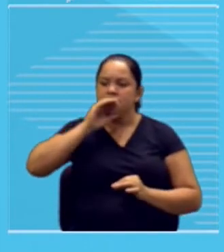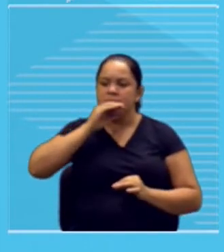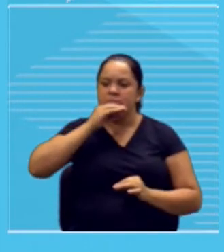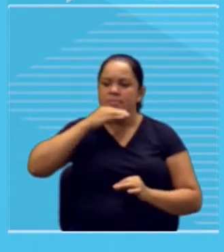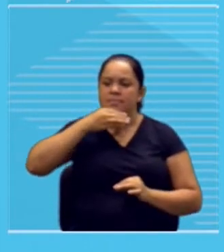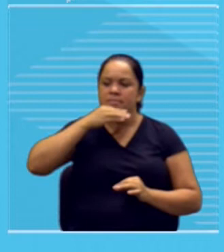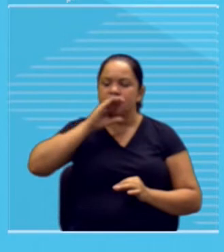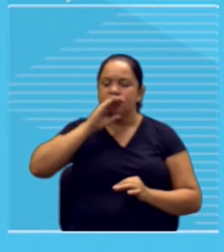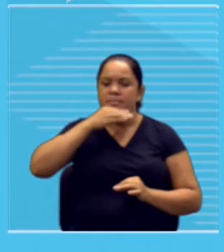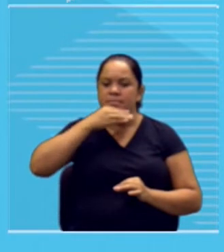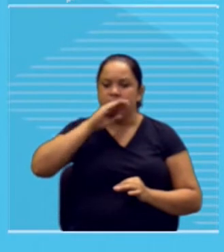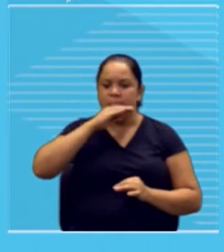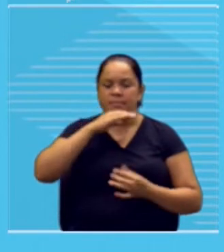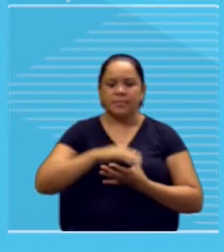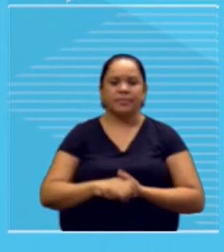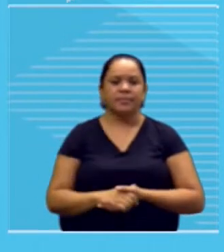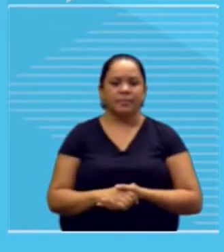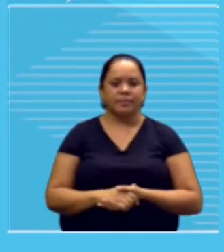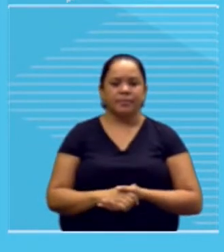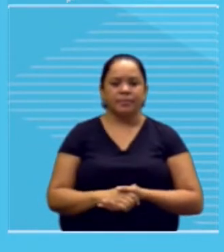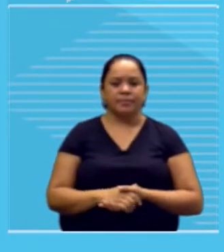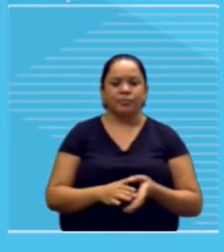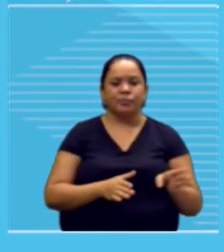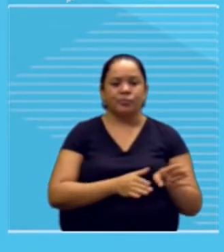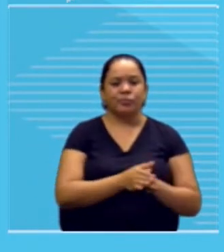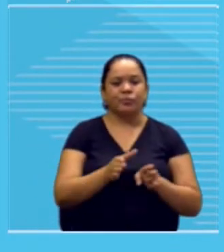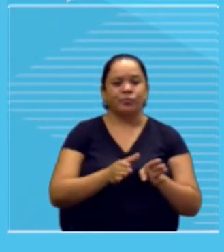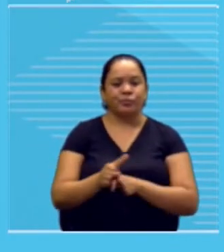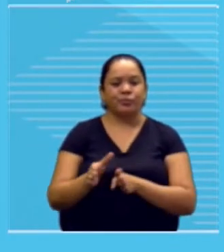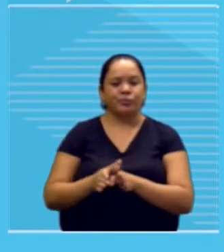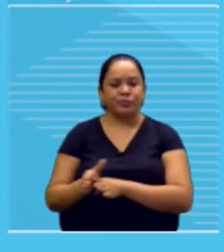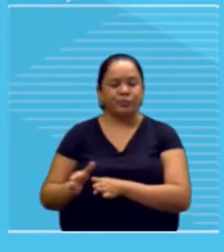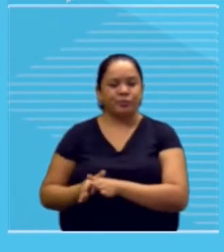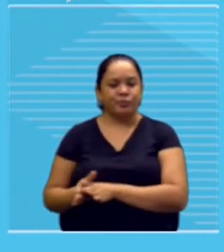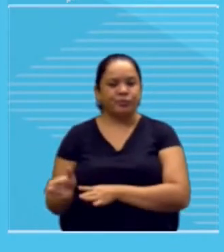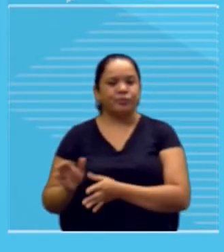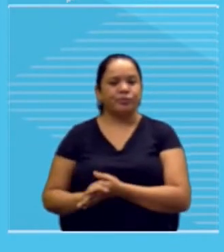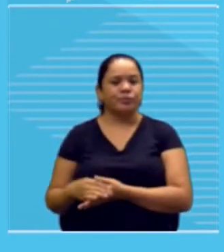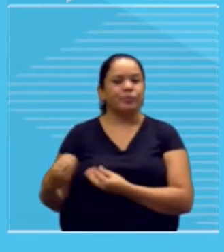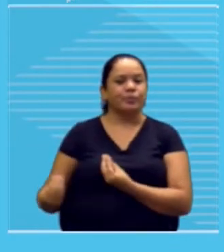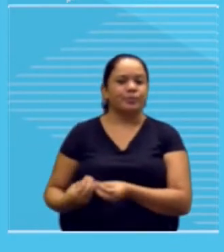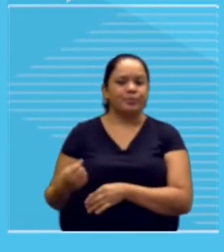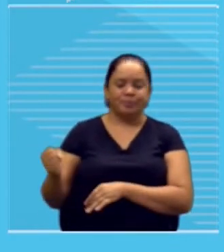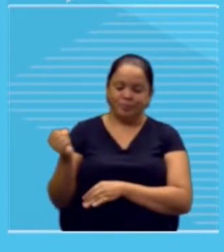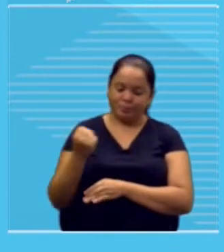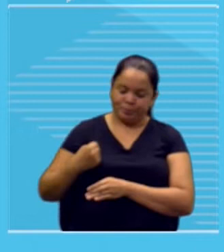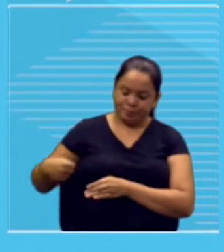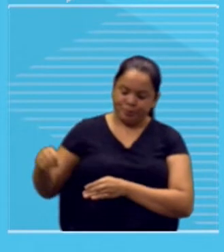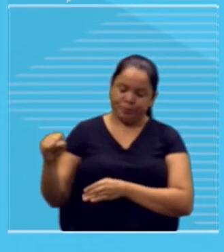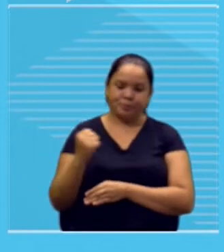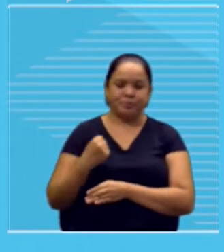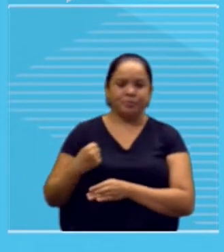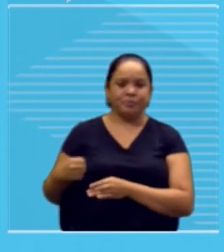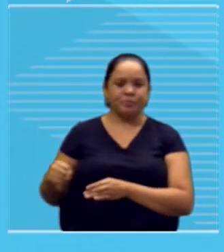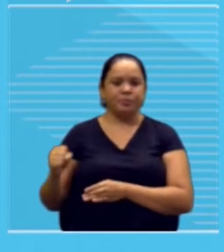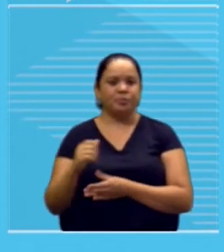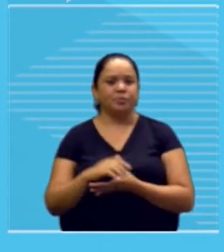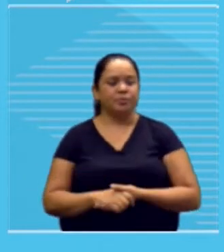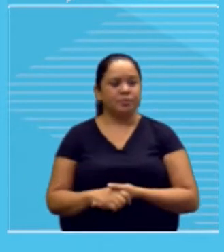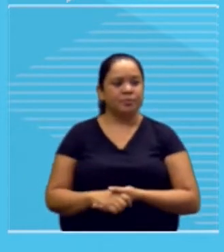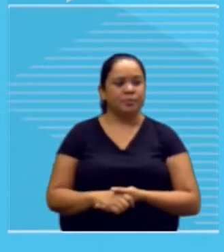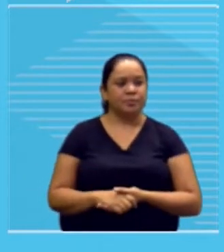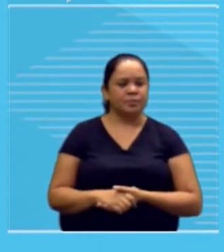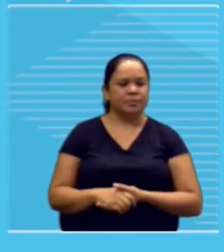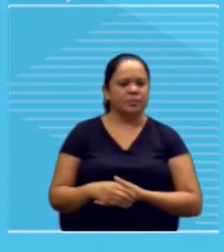nós temos as direções os direcionamentos as instruções o modo de preparo professor e esse modo de